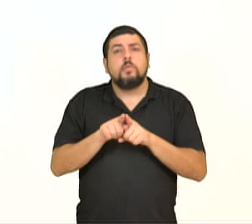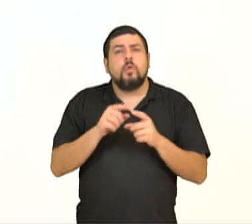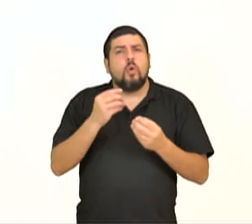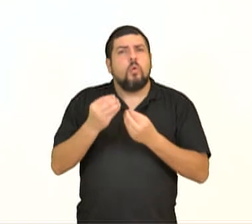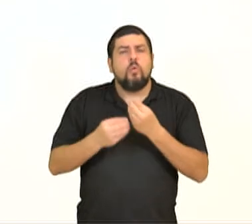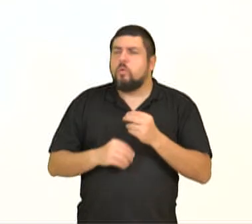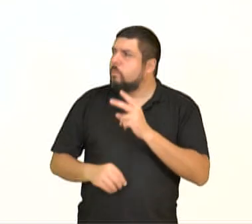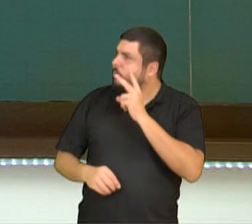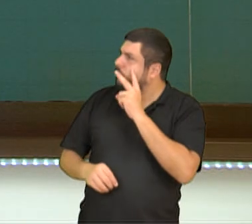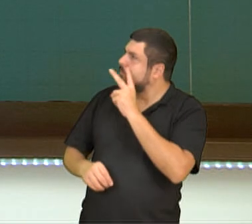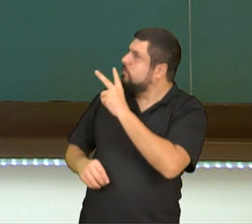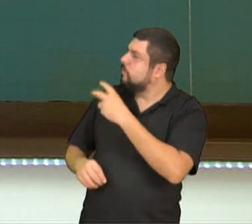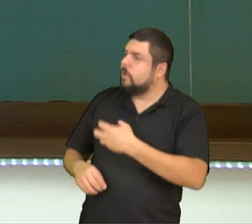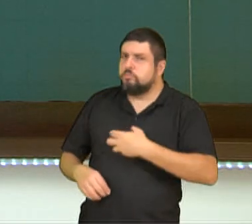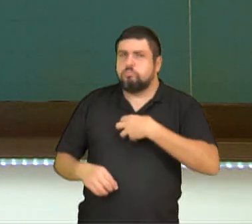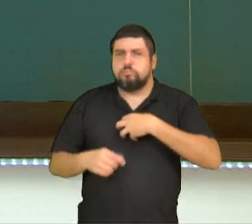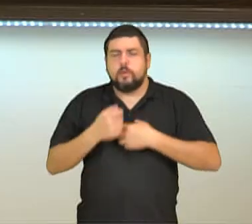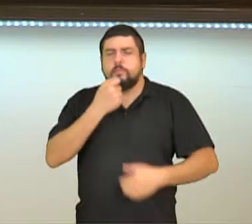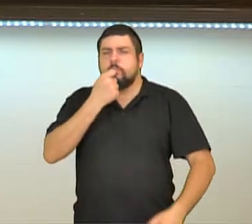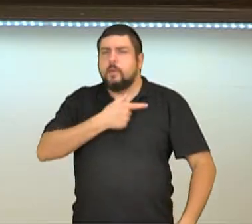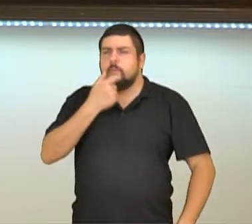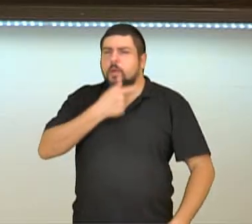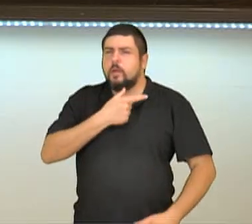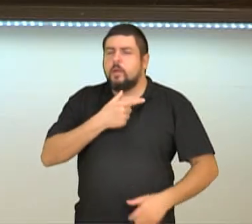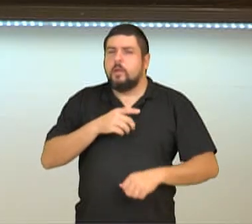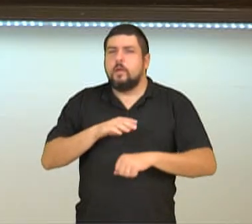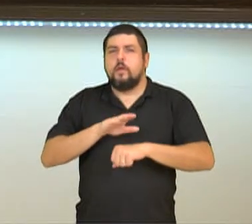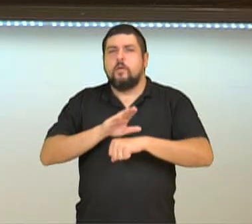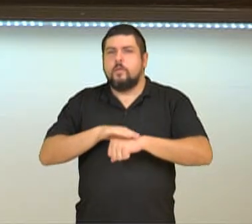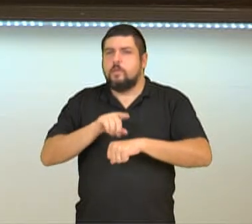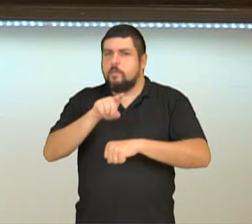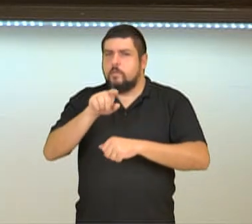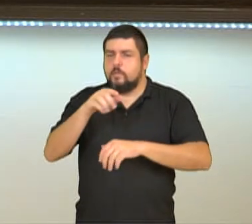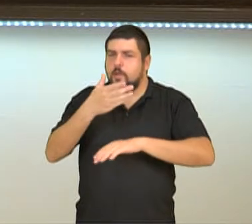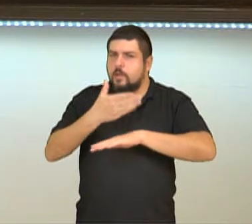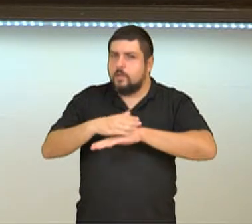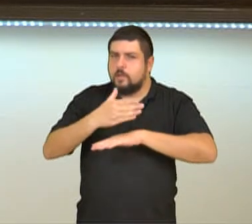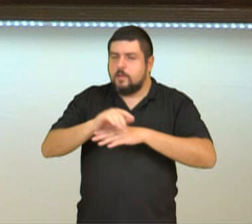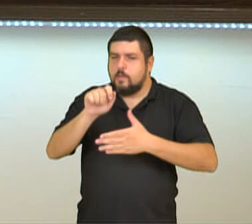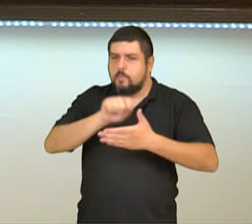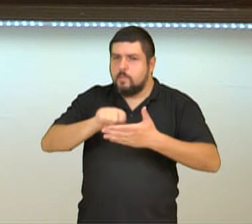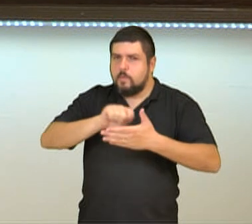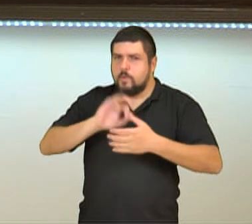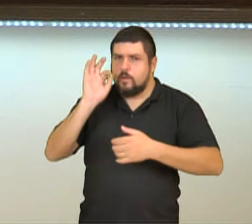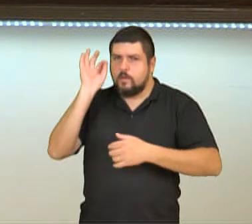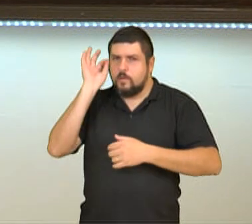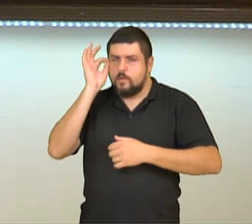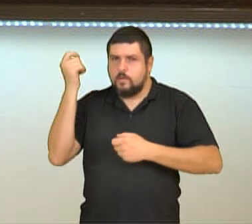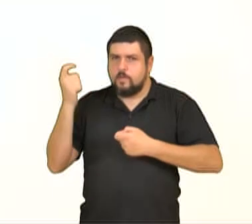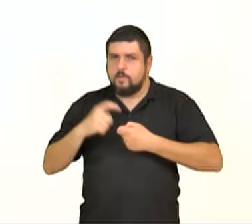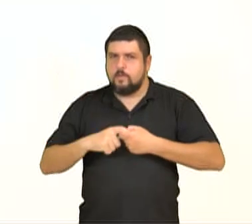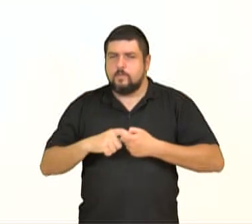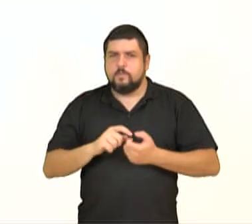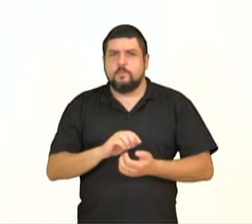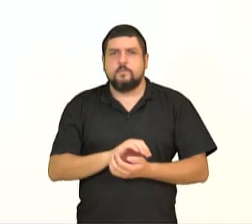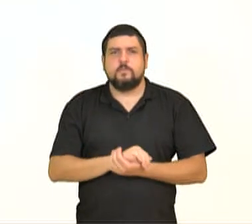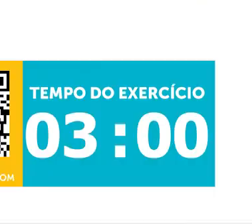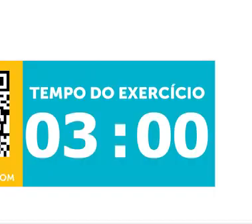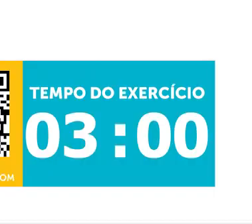nessa charge. Tá? Um tempo para vocês treinarem a habilidade escrita de vocês respondendo a essas duas questões.